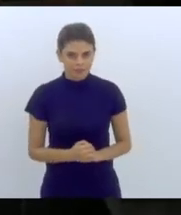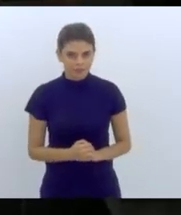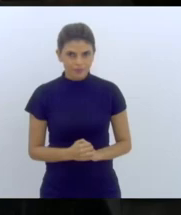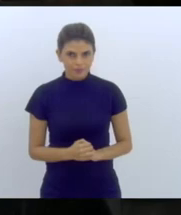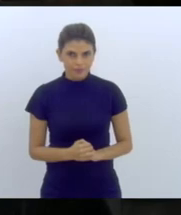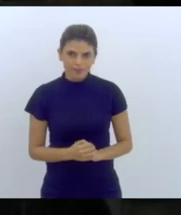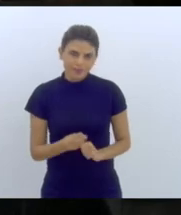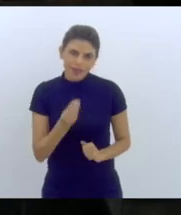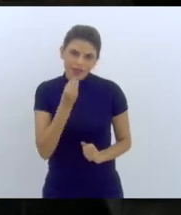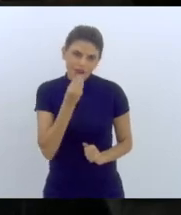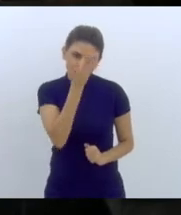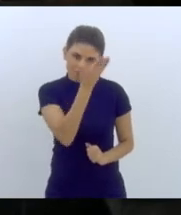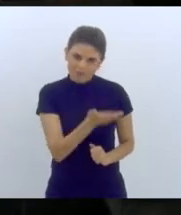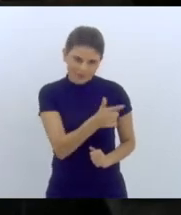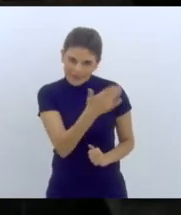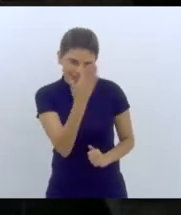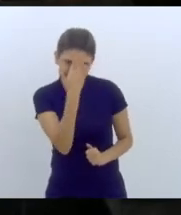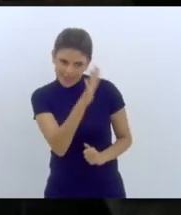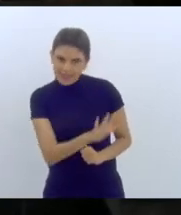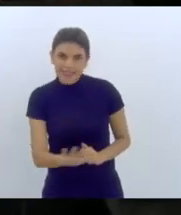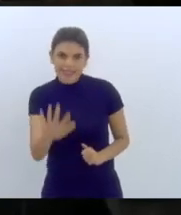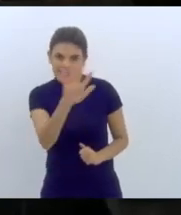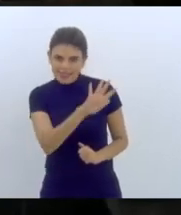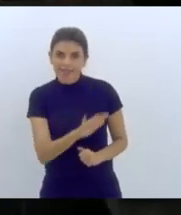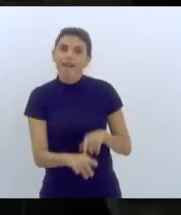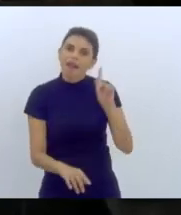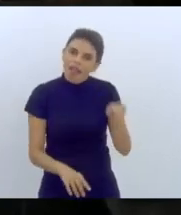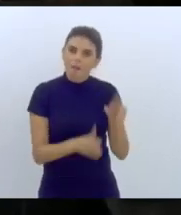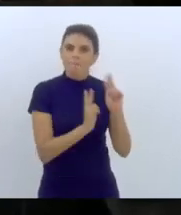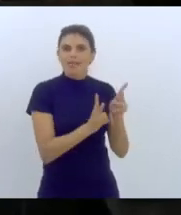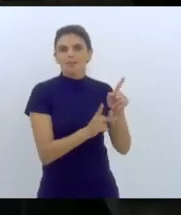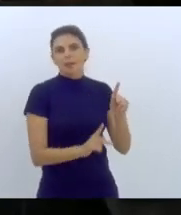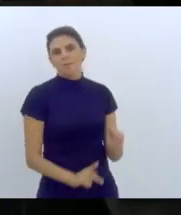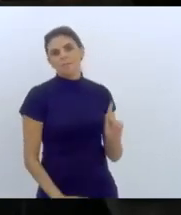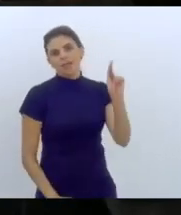É claro que Vossa Excelência sabe. É a Petrobras,